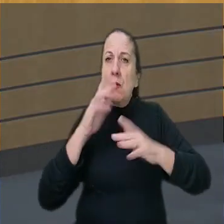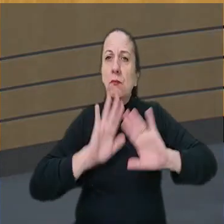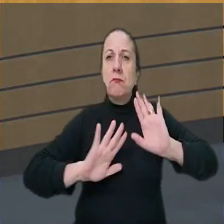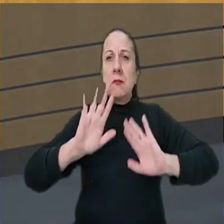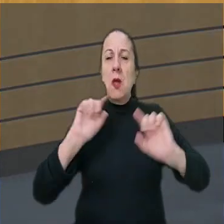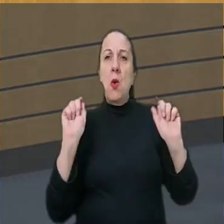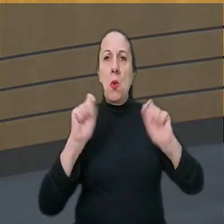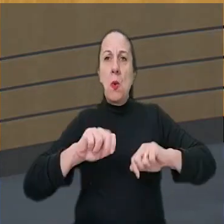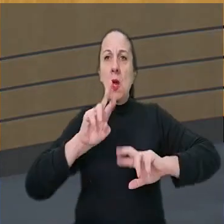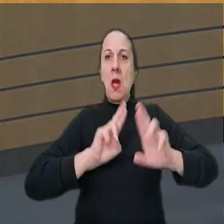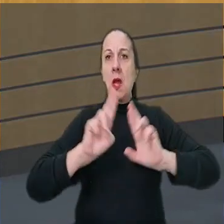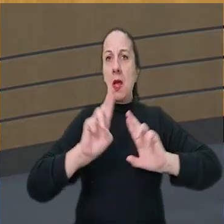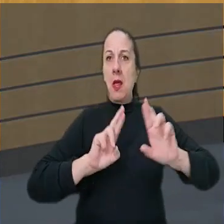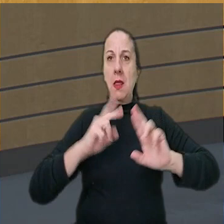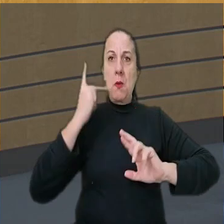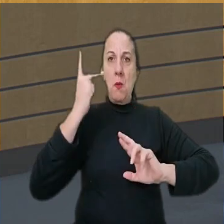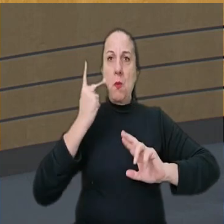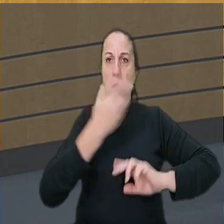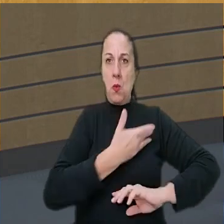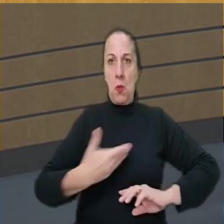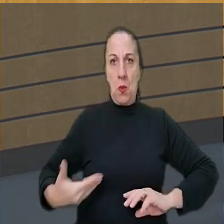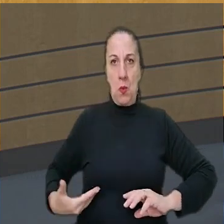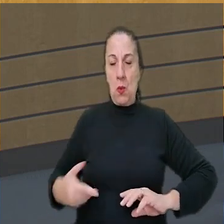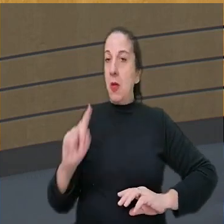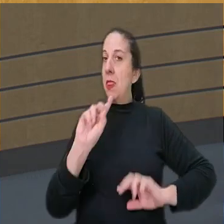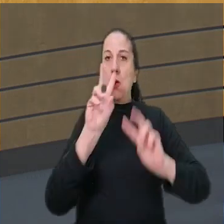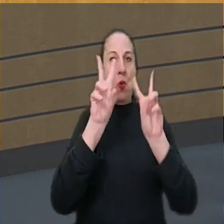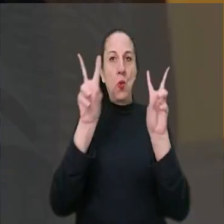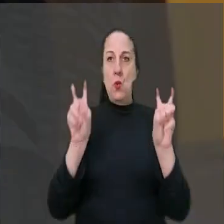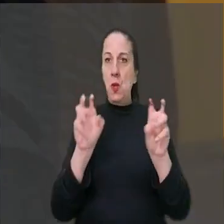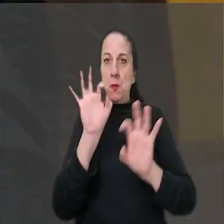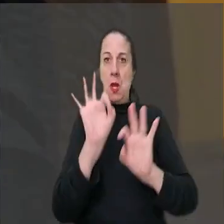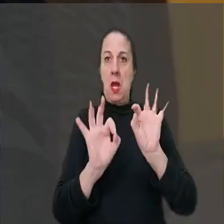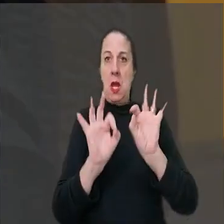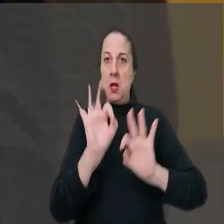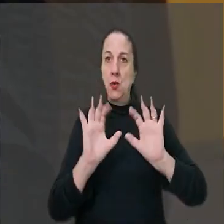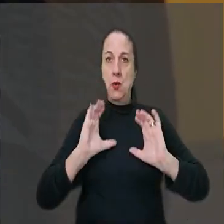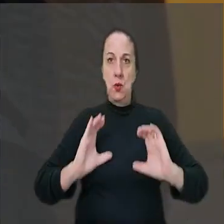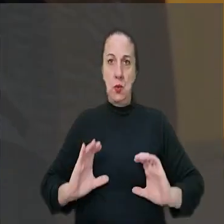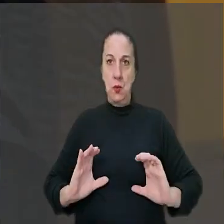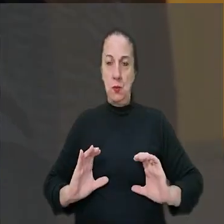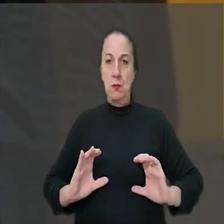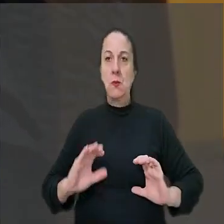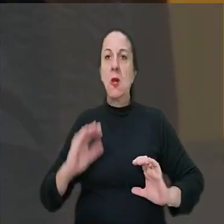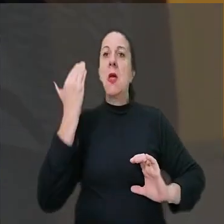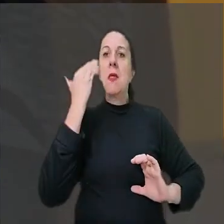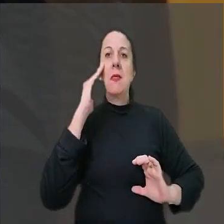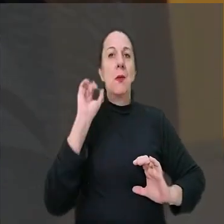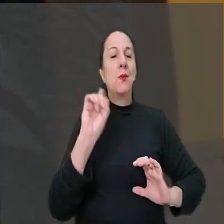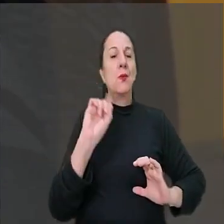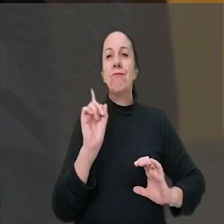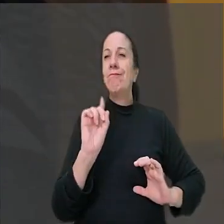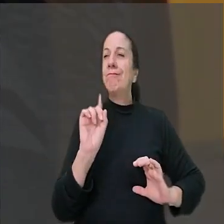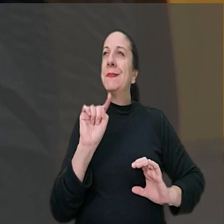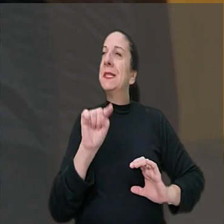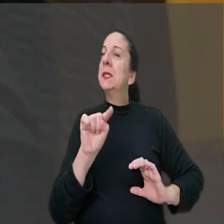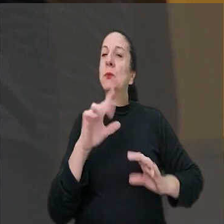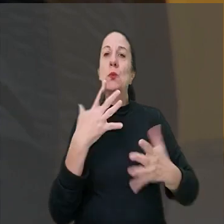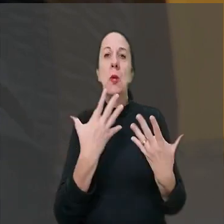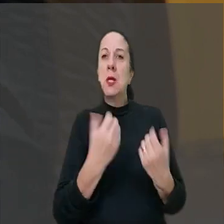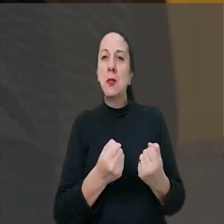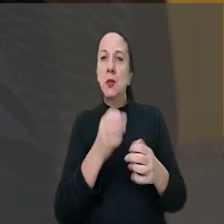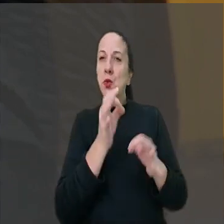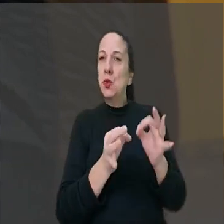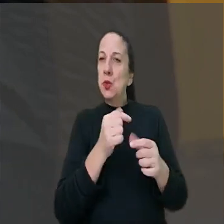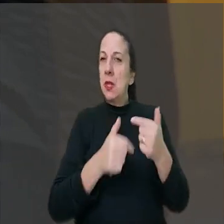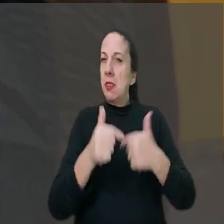turma tratava de competência de relação de política pública e não de termos de ajuste de conduta. Eu entendo que não